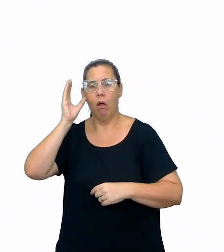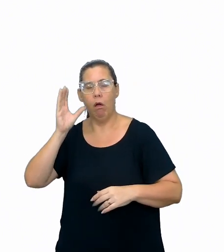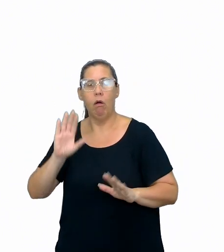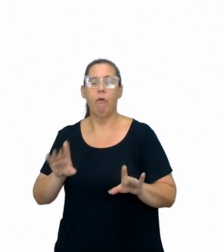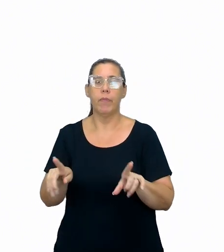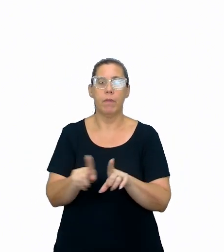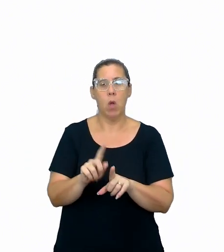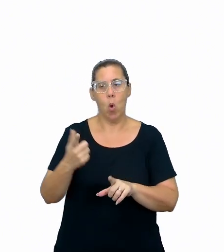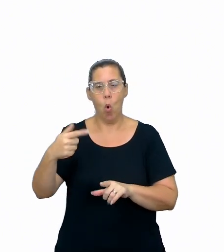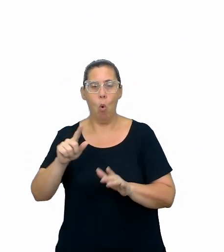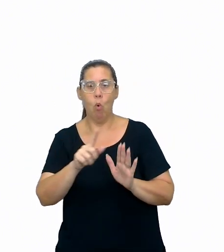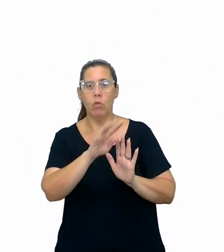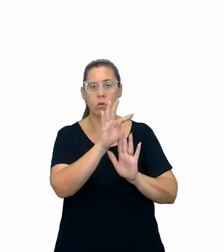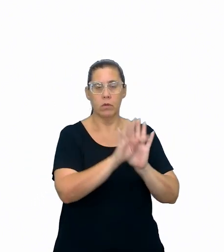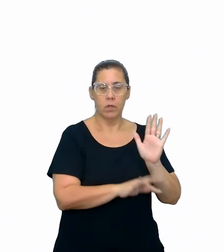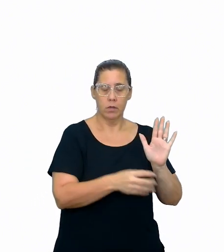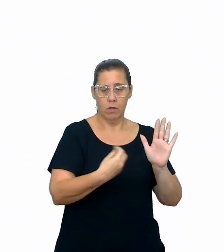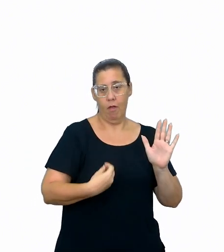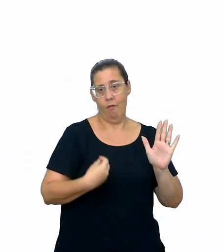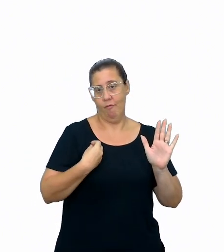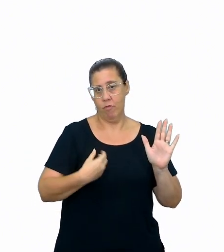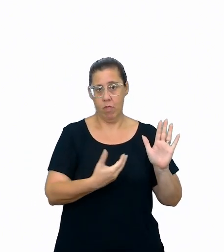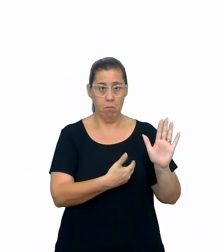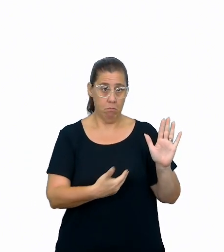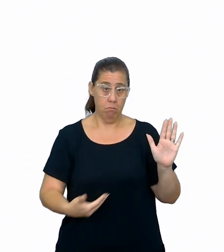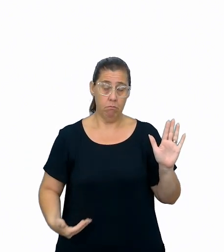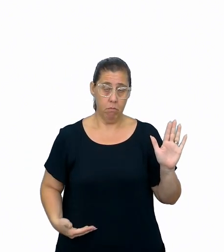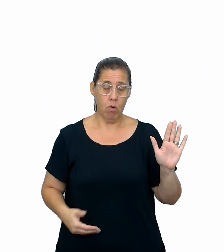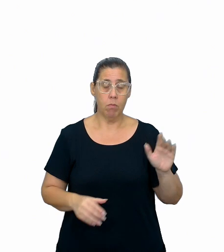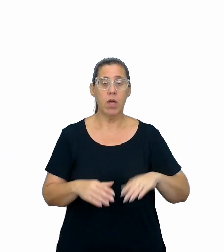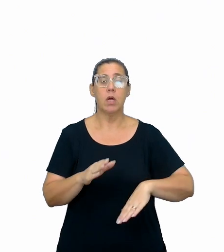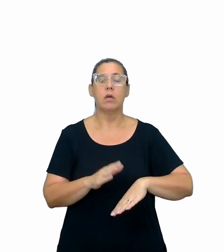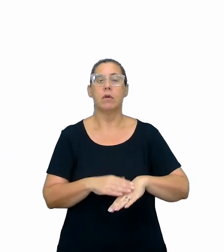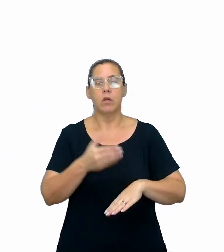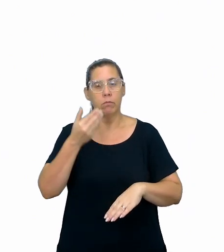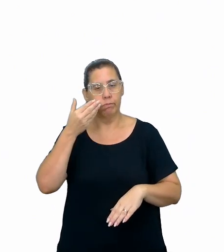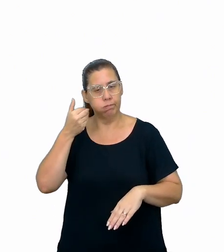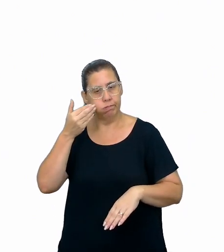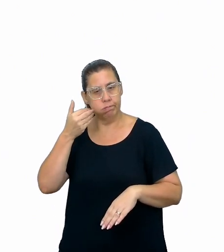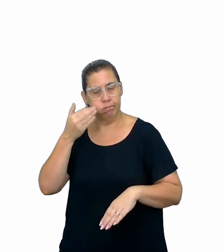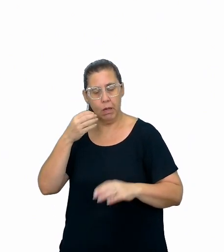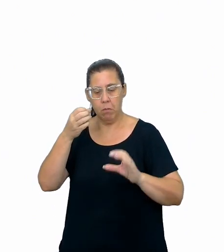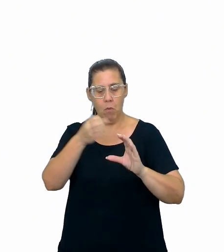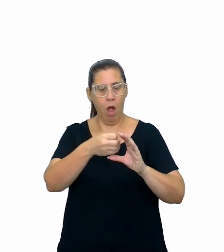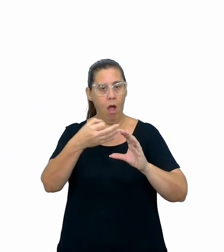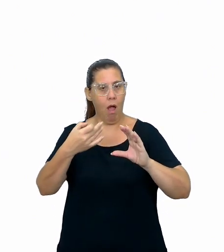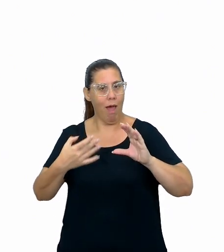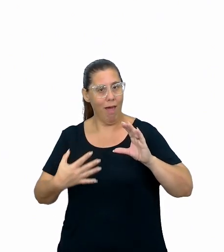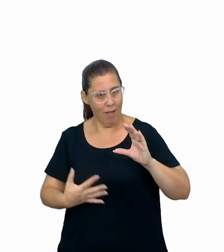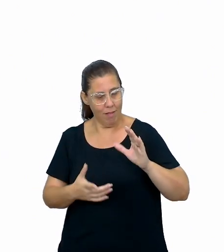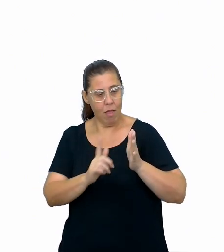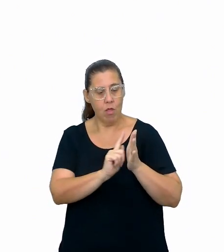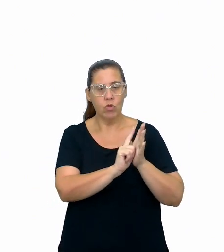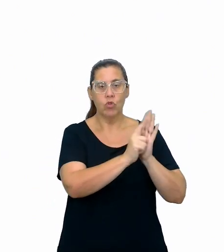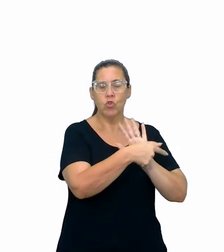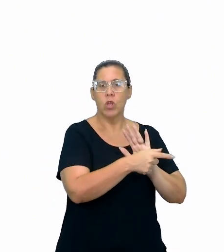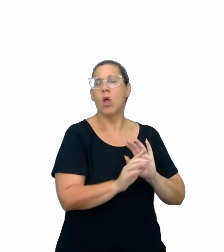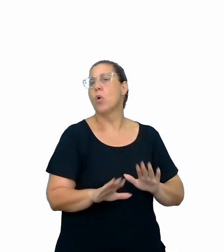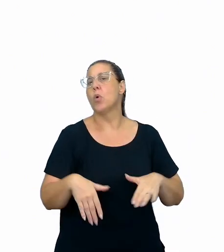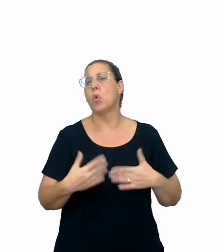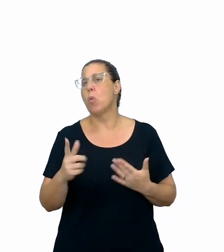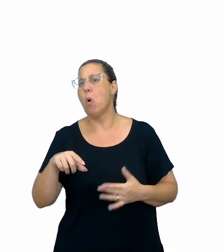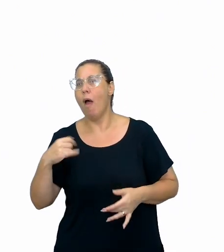entre outros textos do campo da vida pública, que promove uma exploração das características do gênero e o quanto